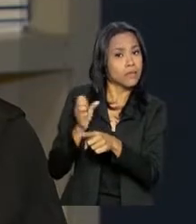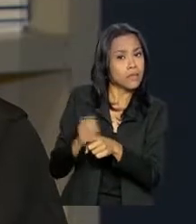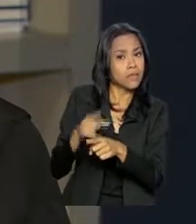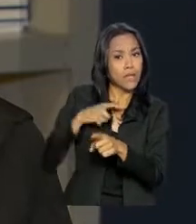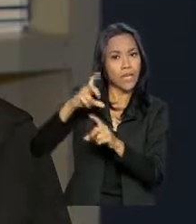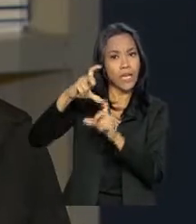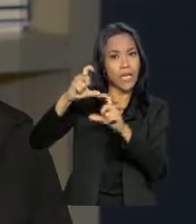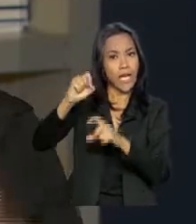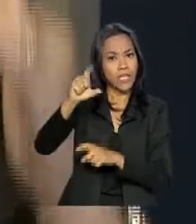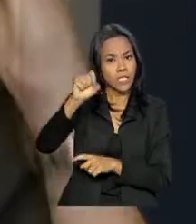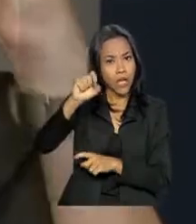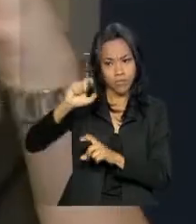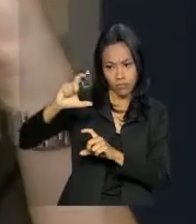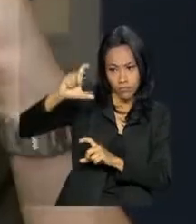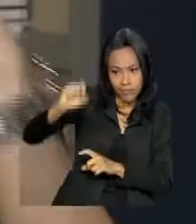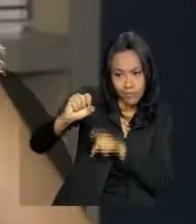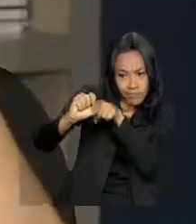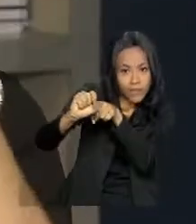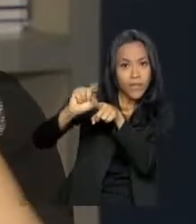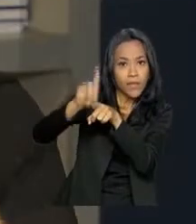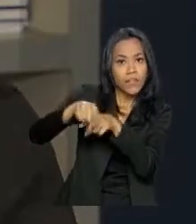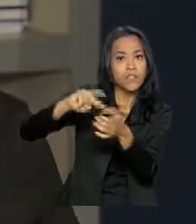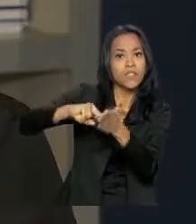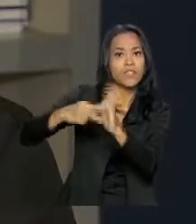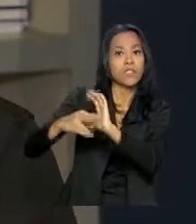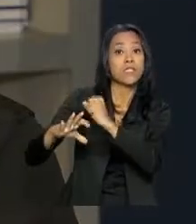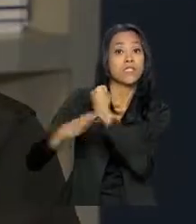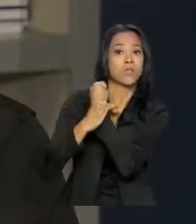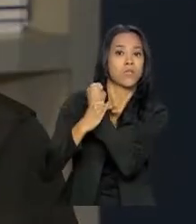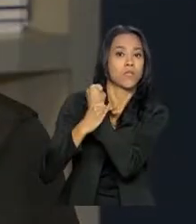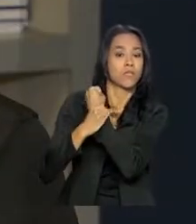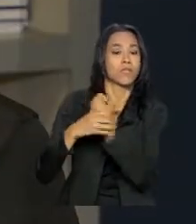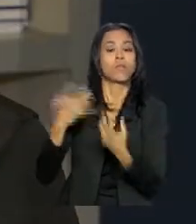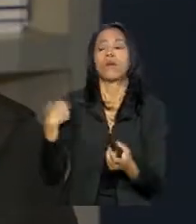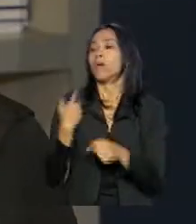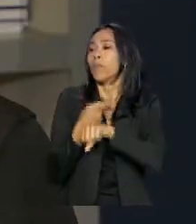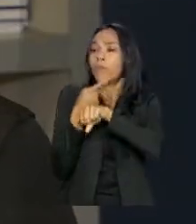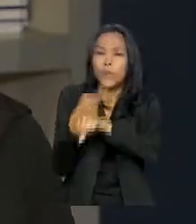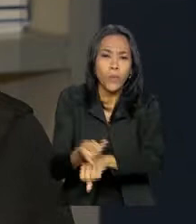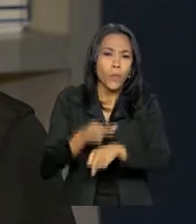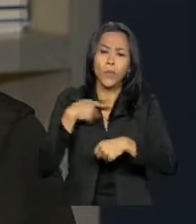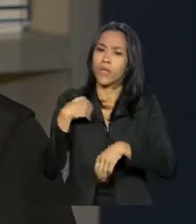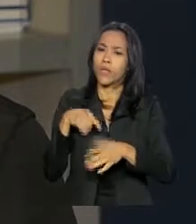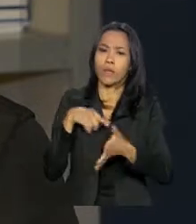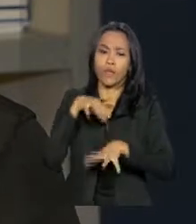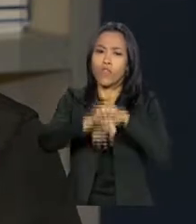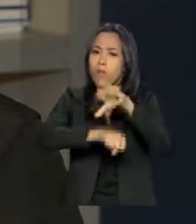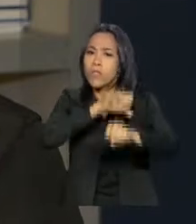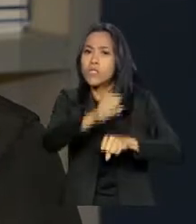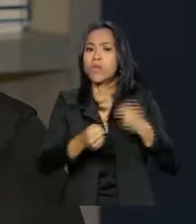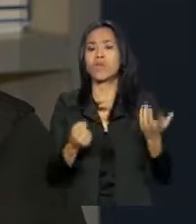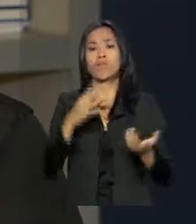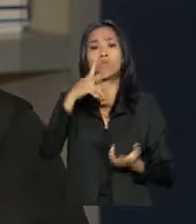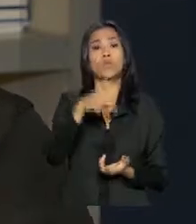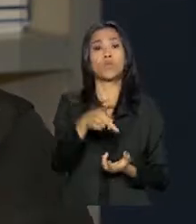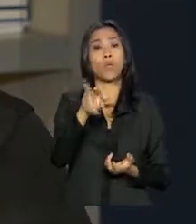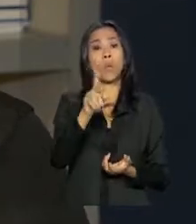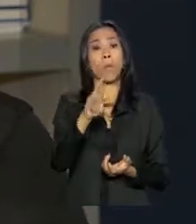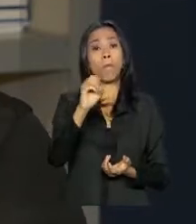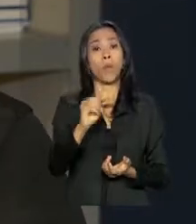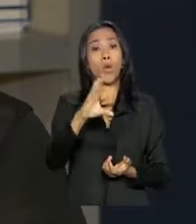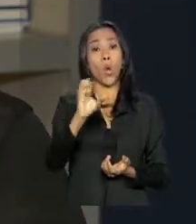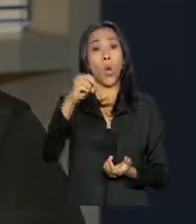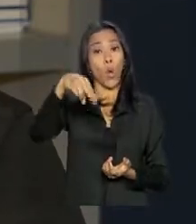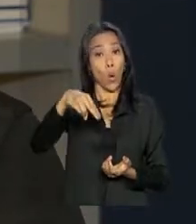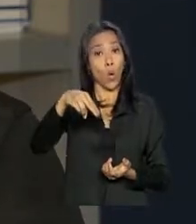agir de segurança que está na no topo da página do site busca informações junto aos órgãos de defesa do consumidor como os procons que soltam listas